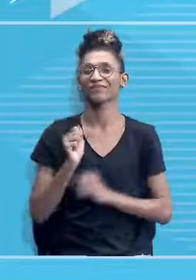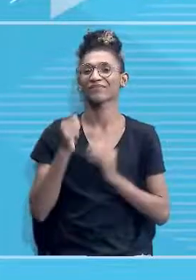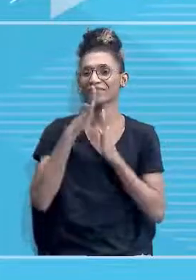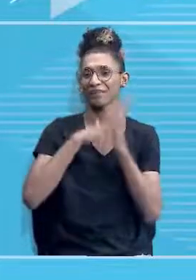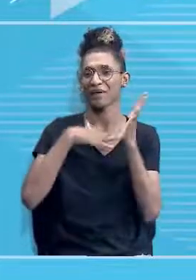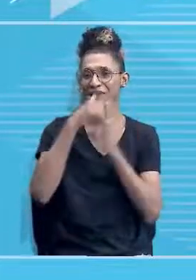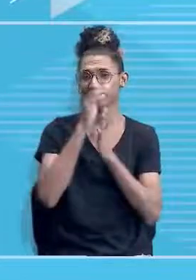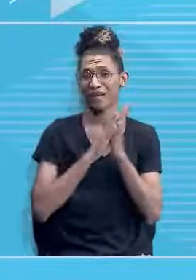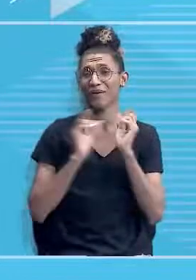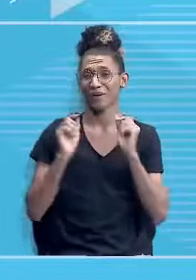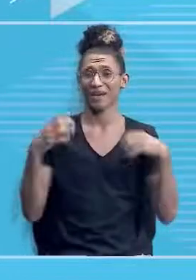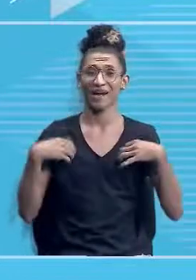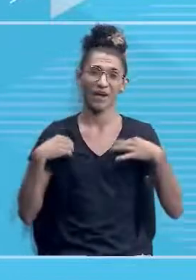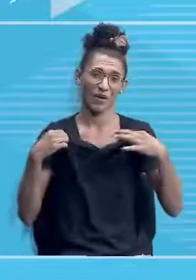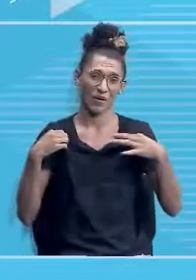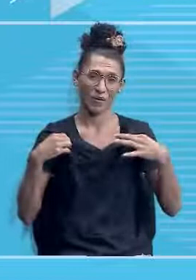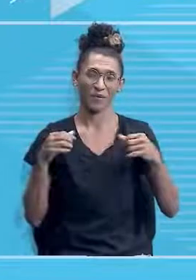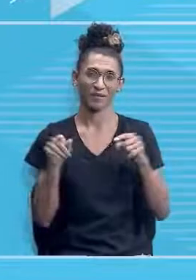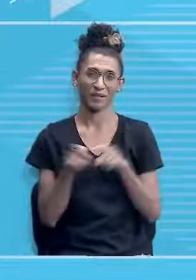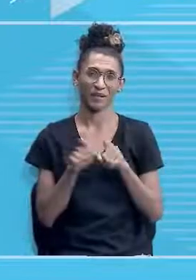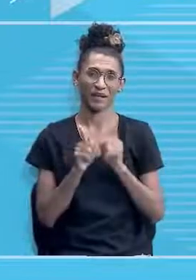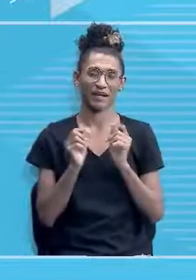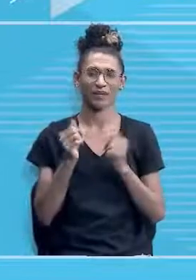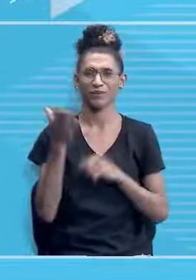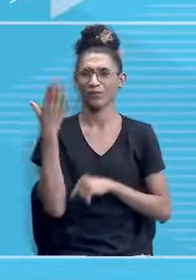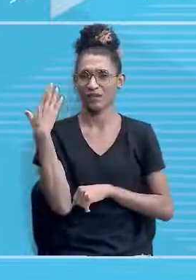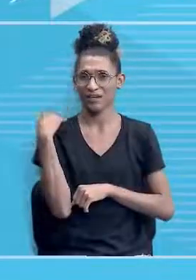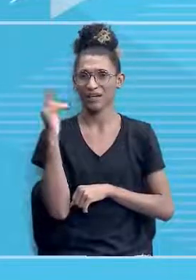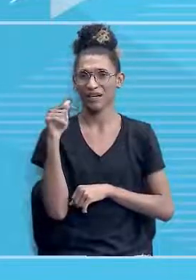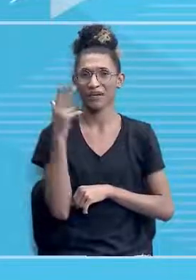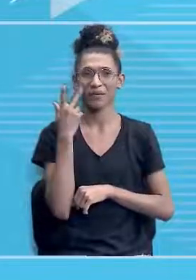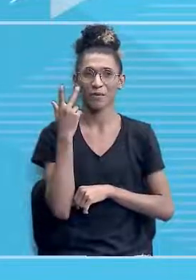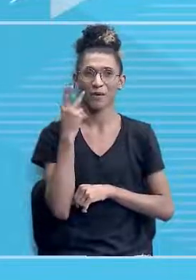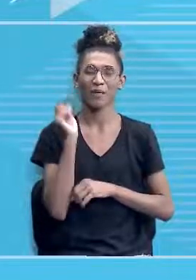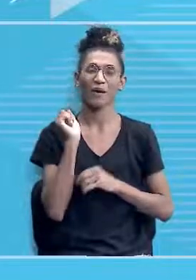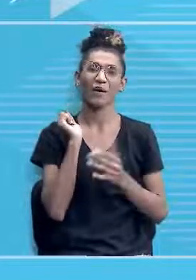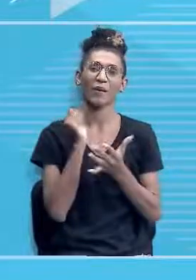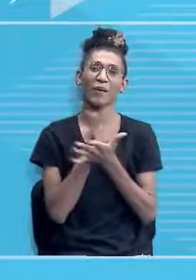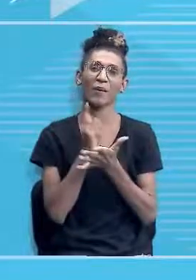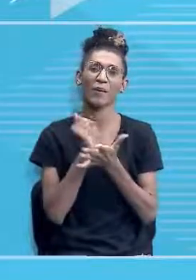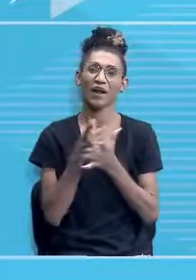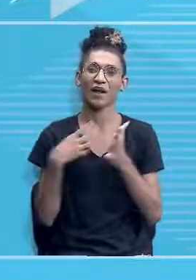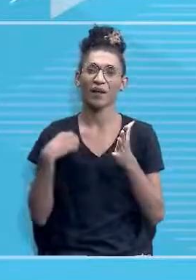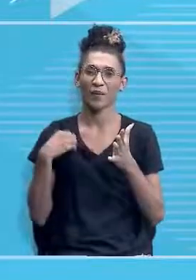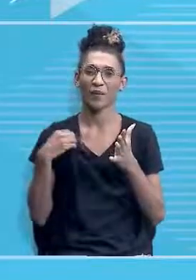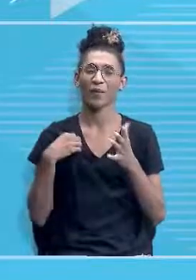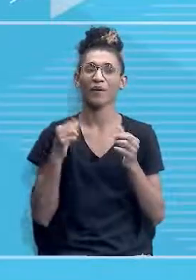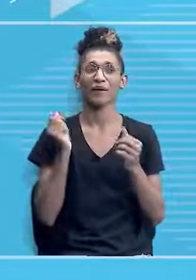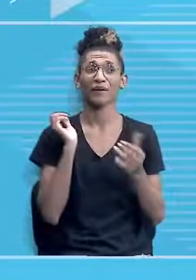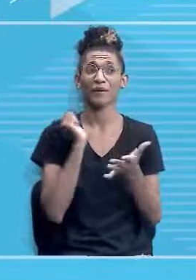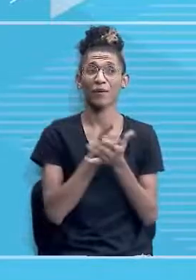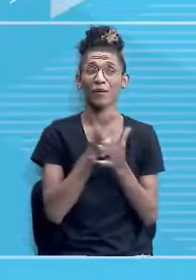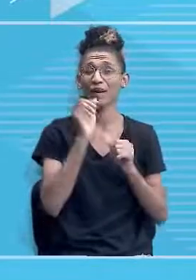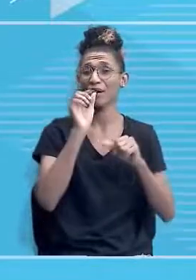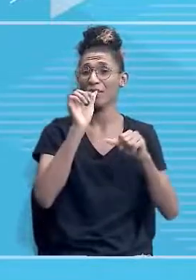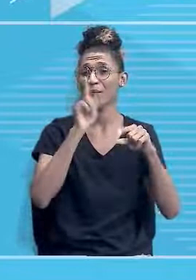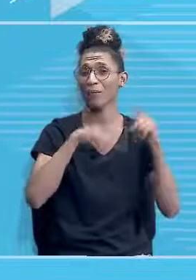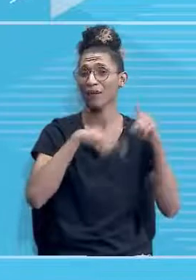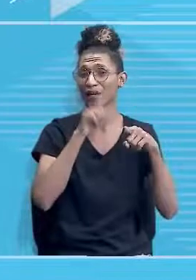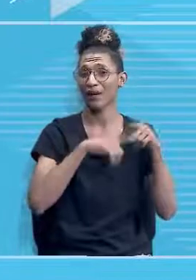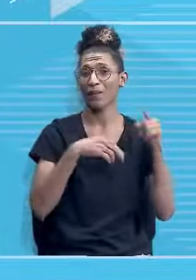tinta oração de roupas fica vai ser muito comum comprava roupa e coloca a partir durar com a new maninho vendo